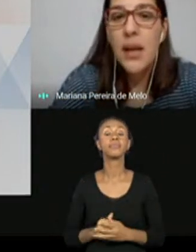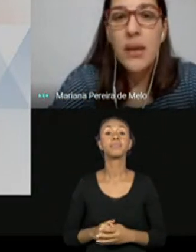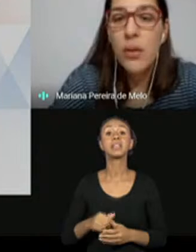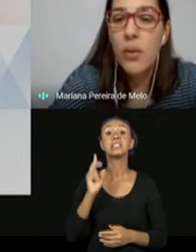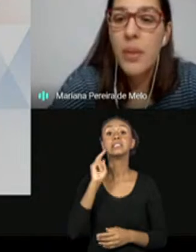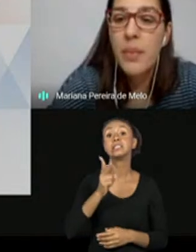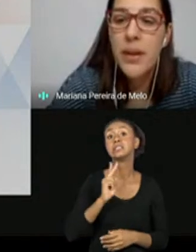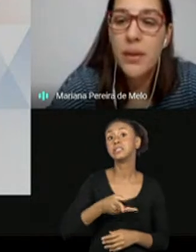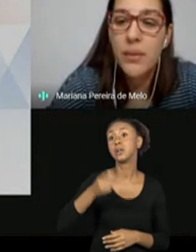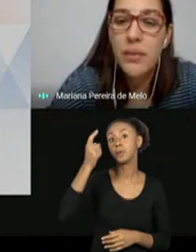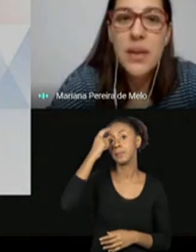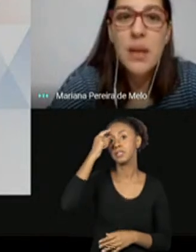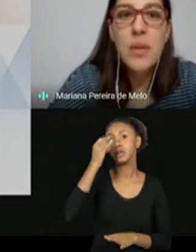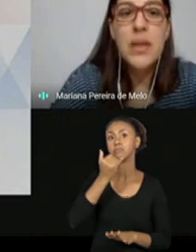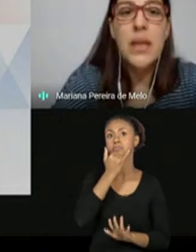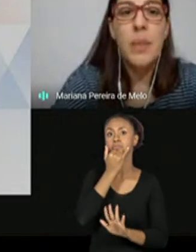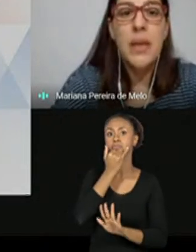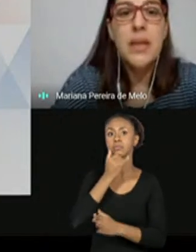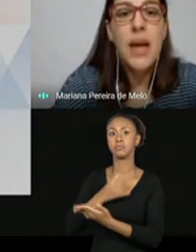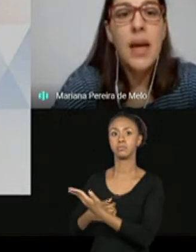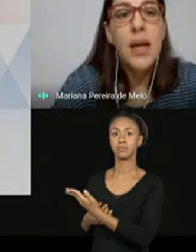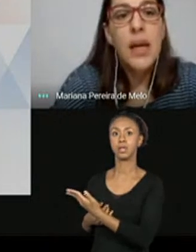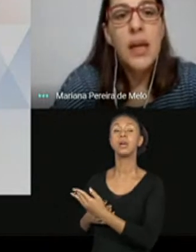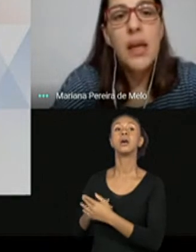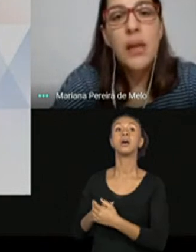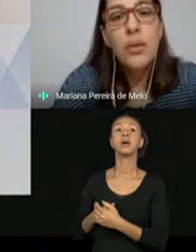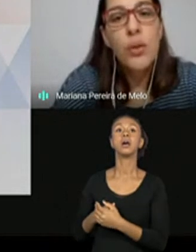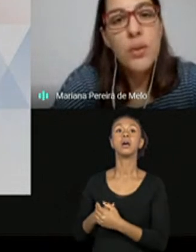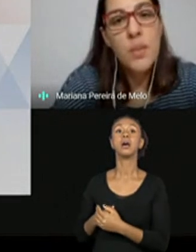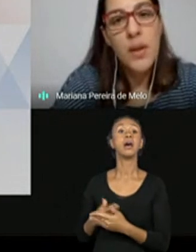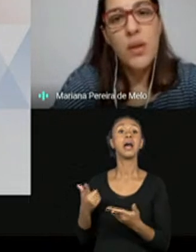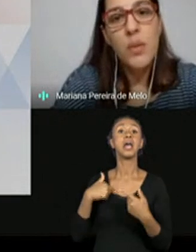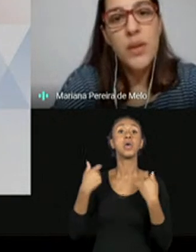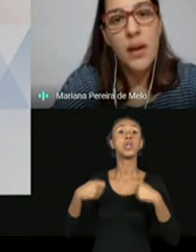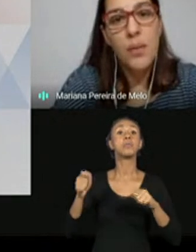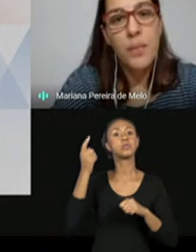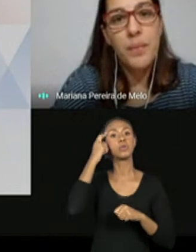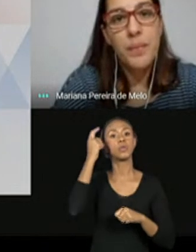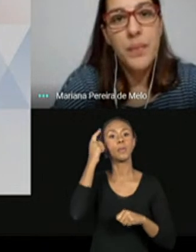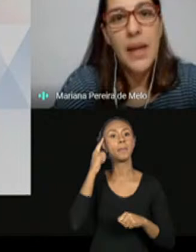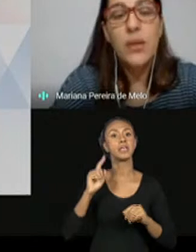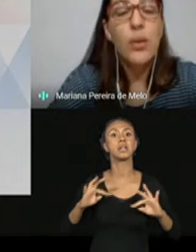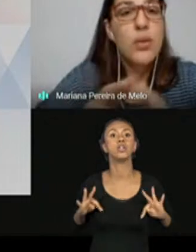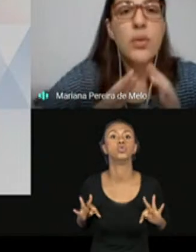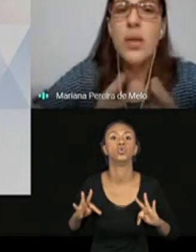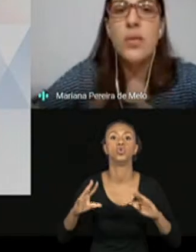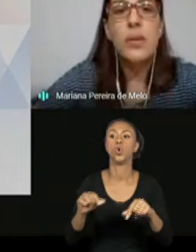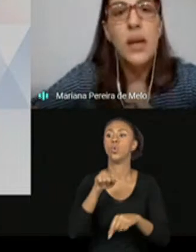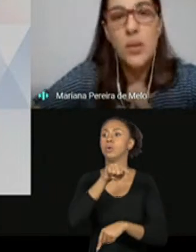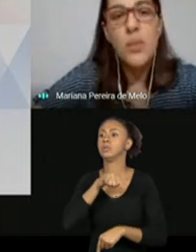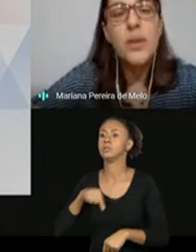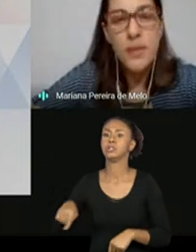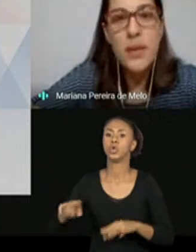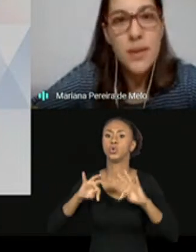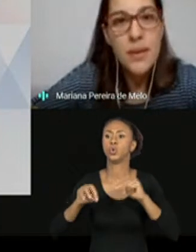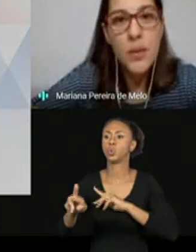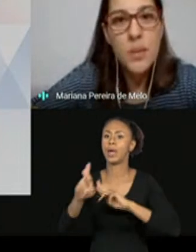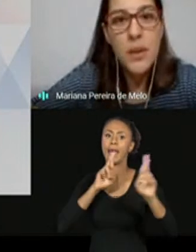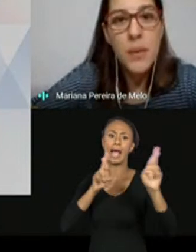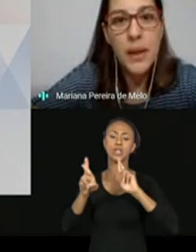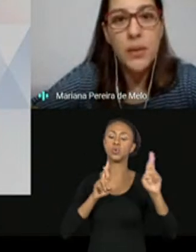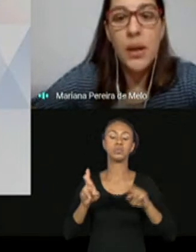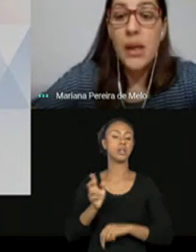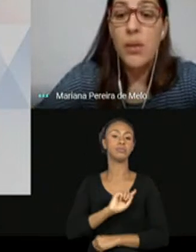pensar, sem precisar pensar em todo o espaço amostral, né, em todos os resultados possíveis desse